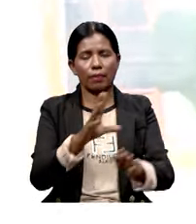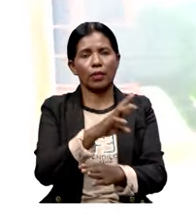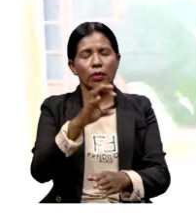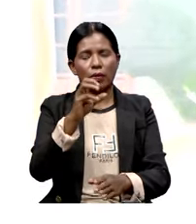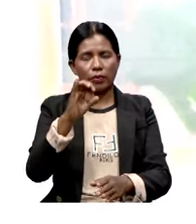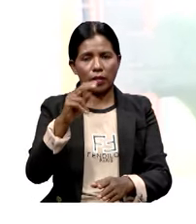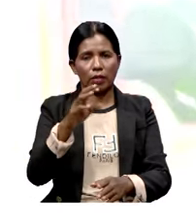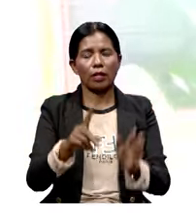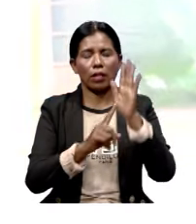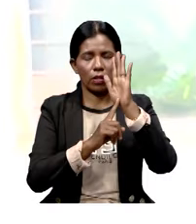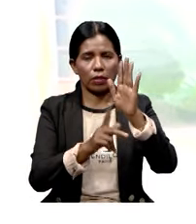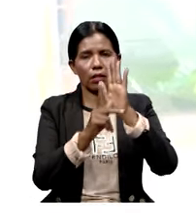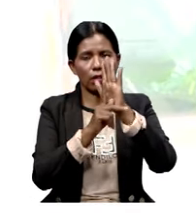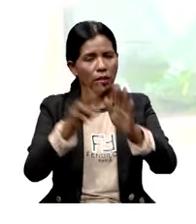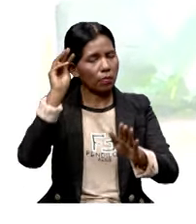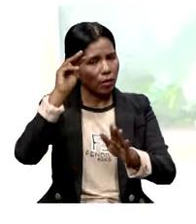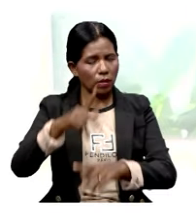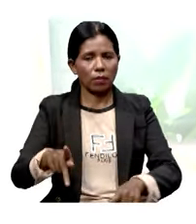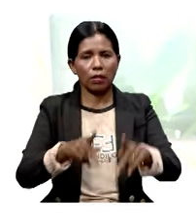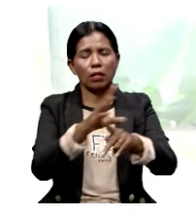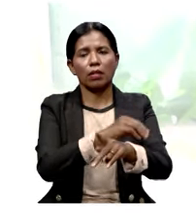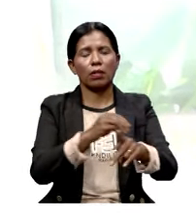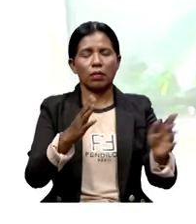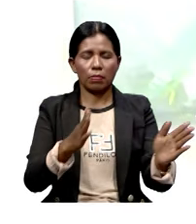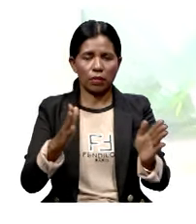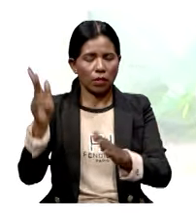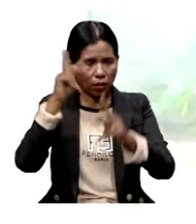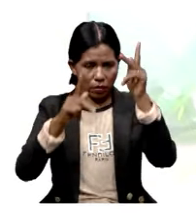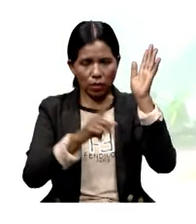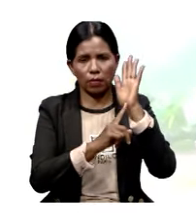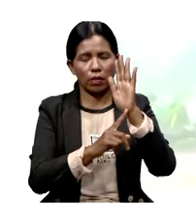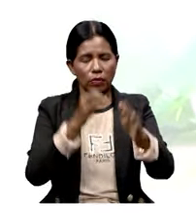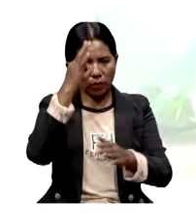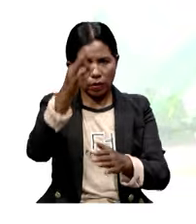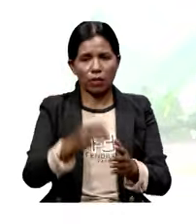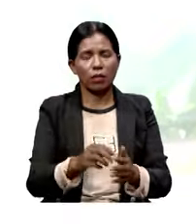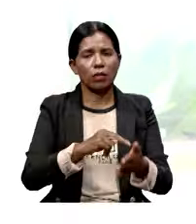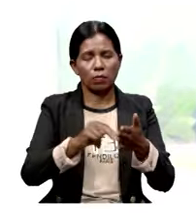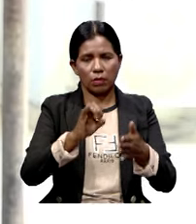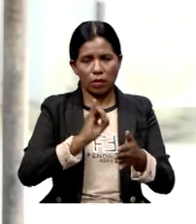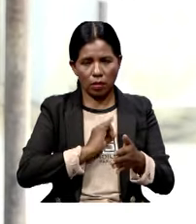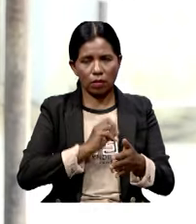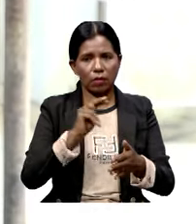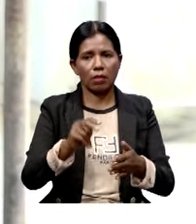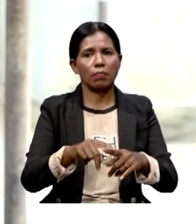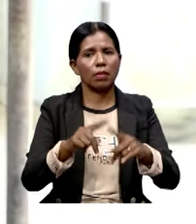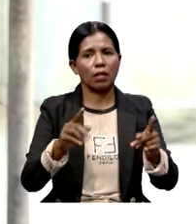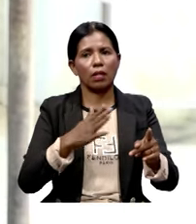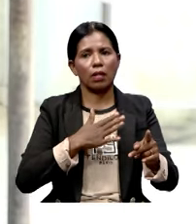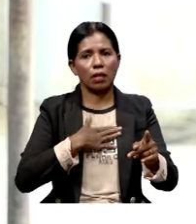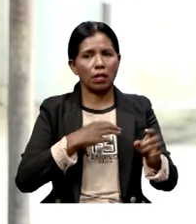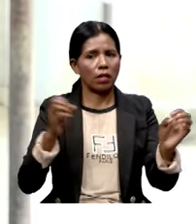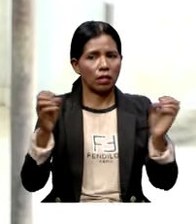Soares Mos se ratou queixa ba Ministério Público o de processa caso neboen. Número WhatsApp ne haunia, mas haunia lima